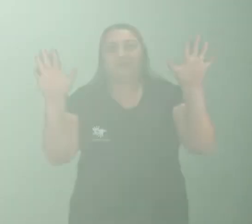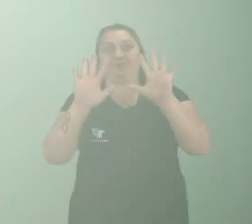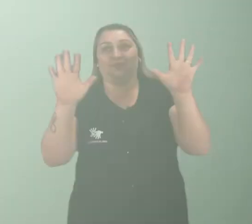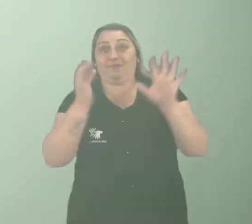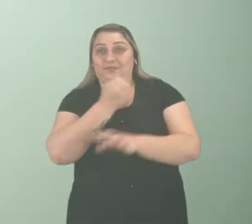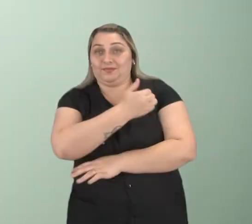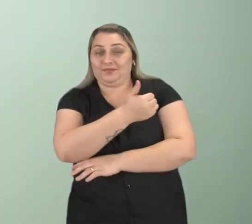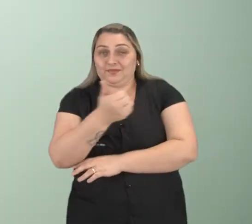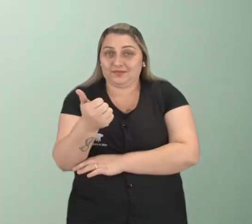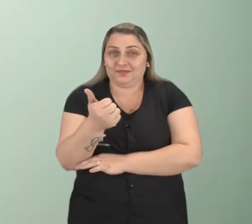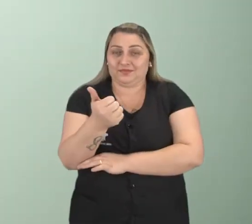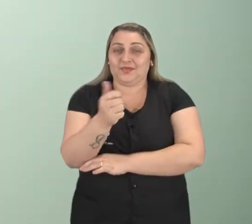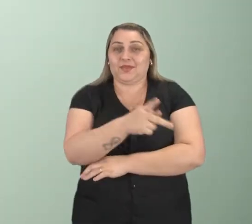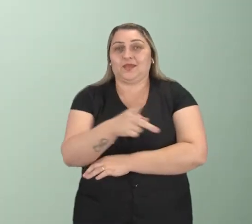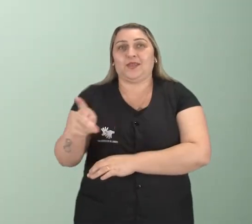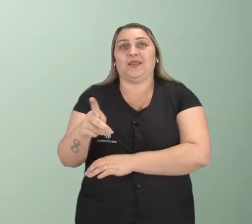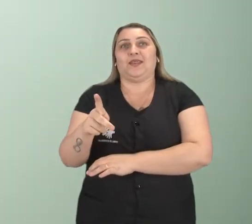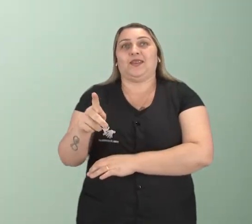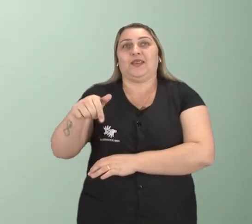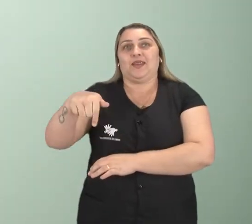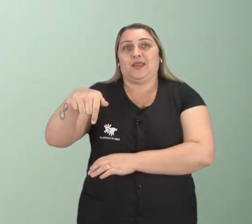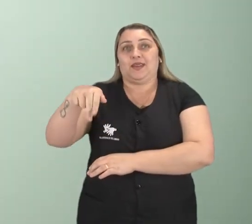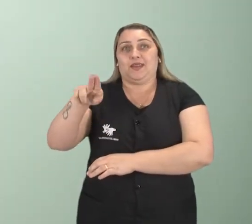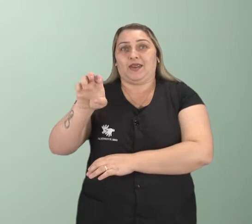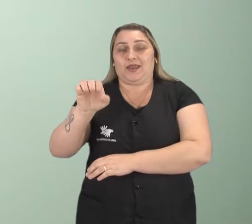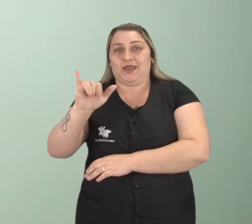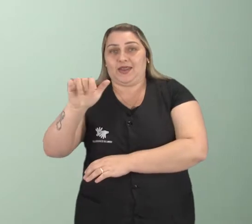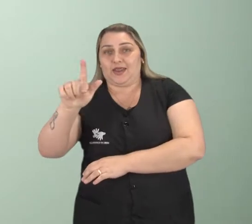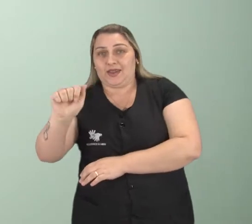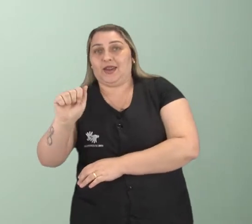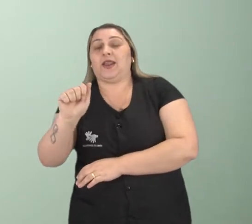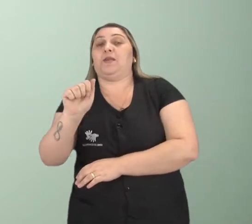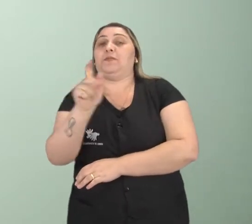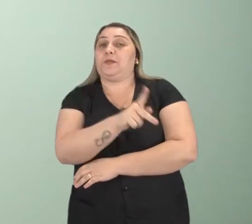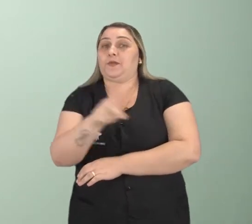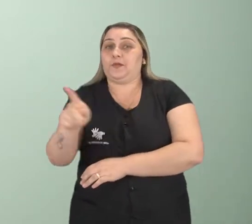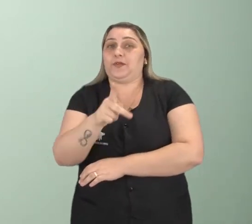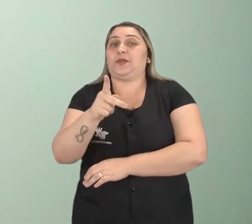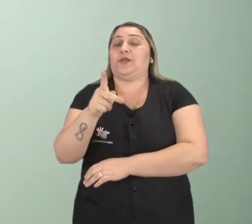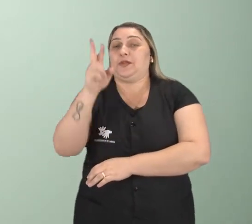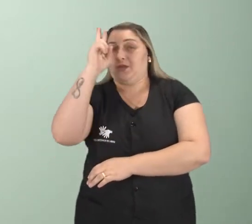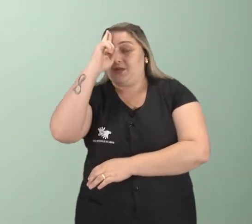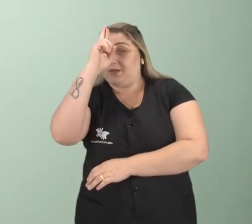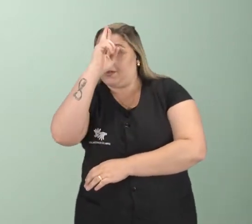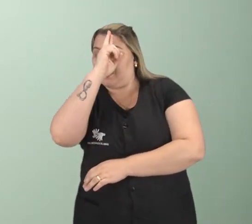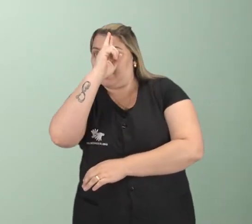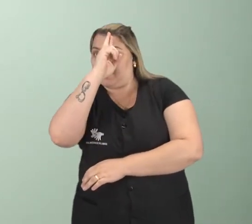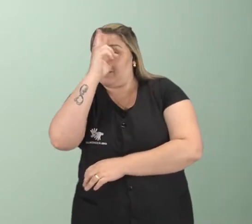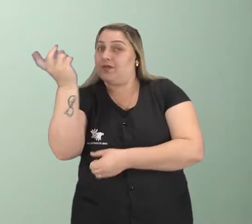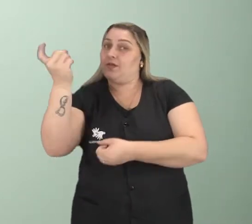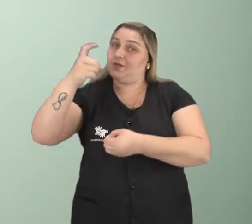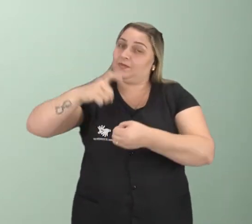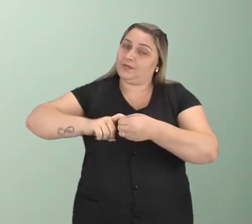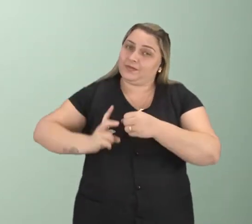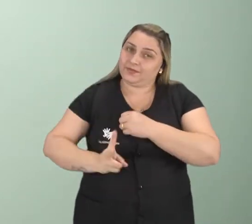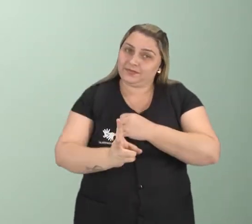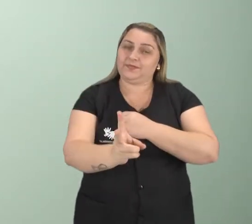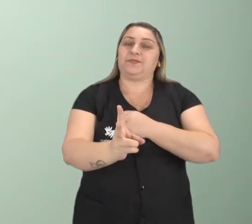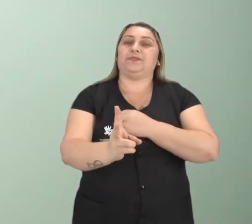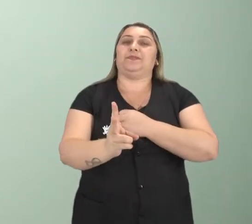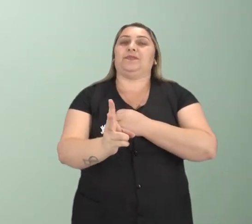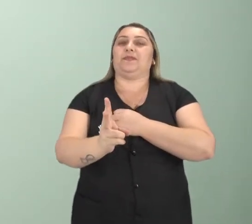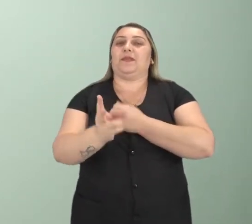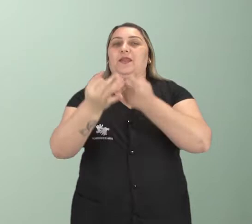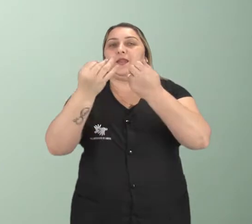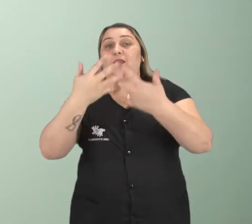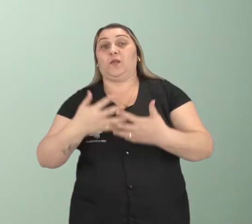Olá, tudo bem? Eu sou a professora Keila Batista, professora de História, e voltei para nós continuarmos discutindo